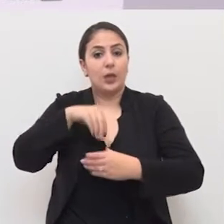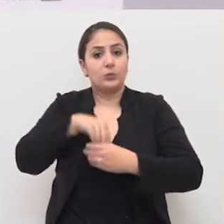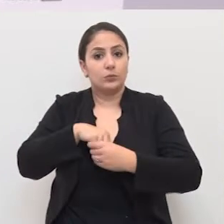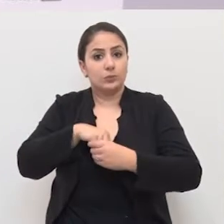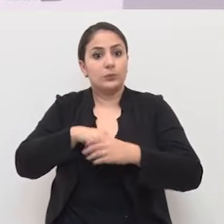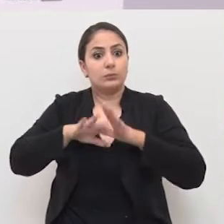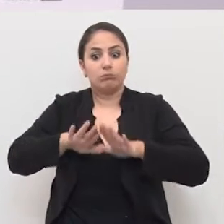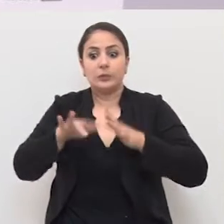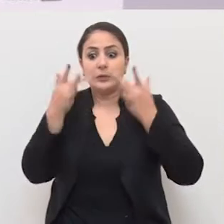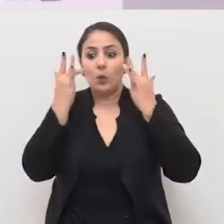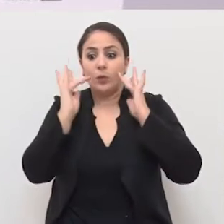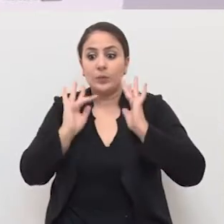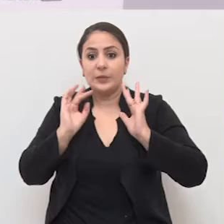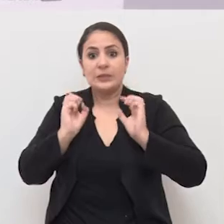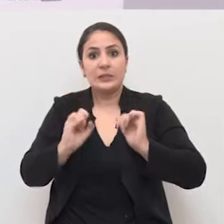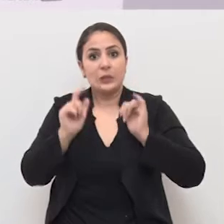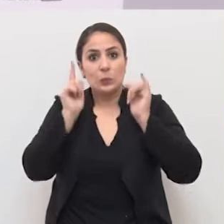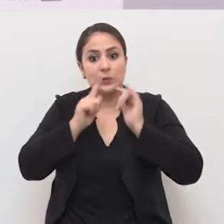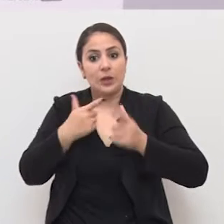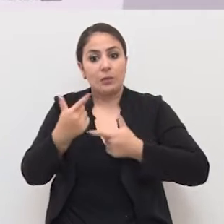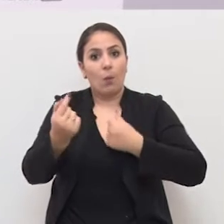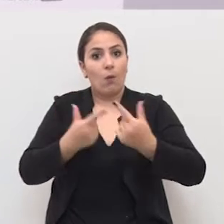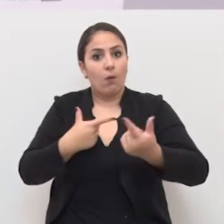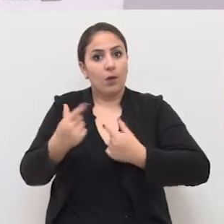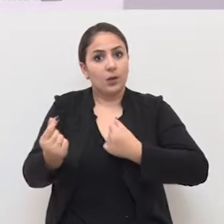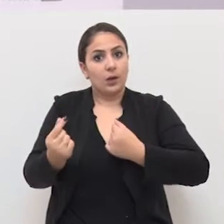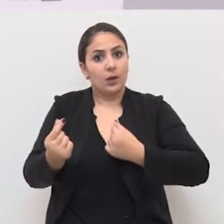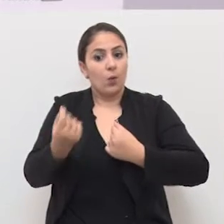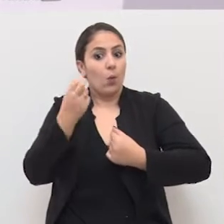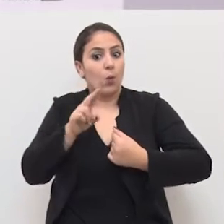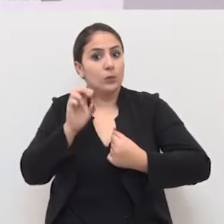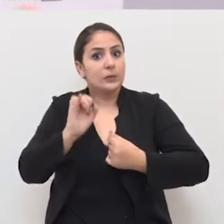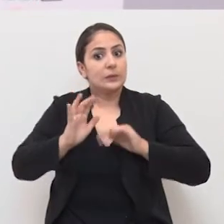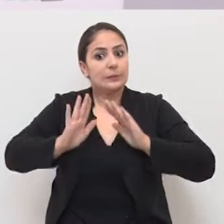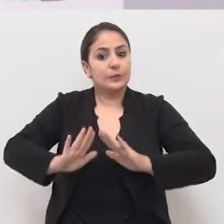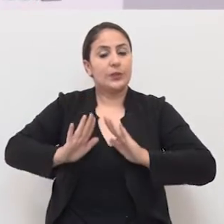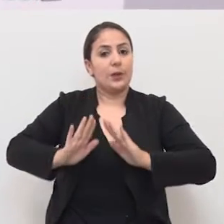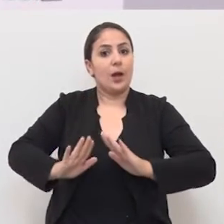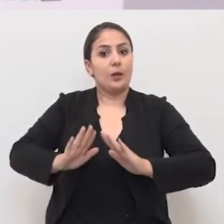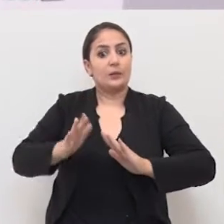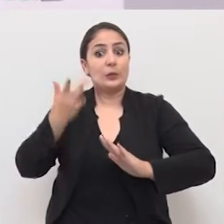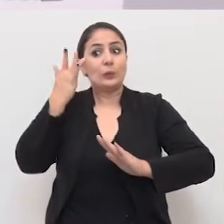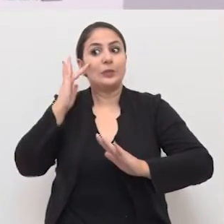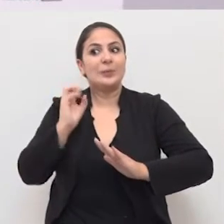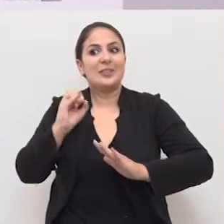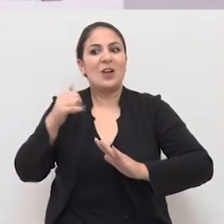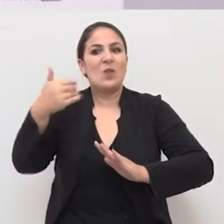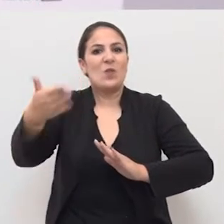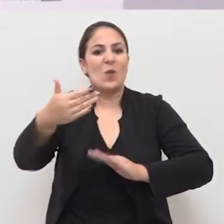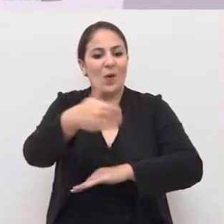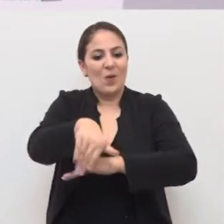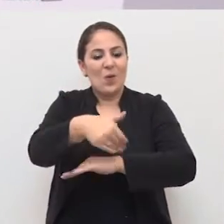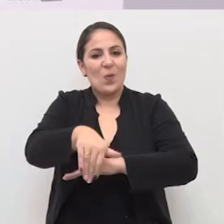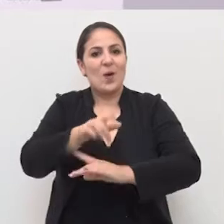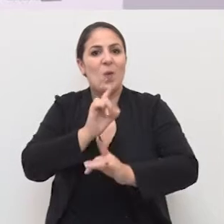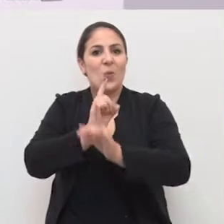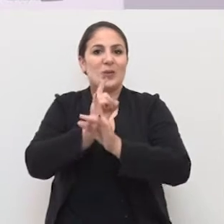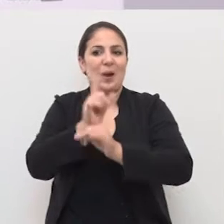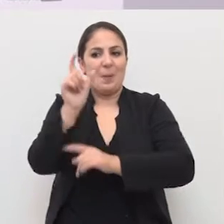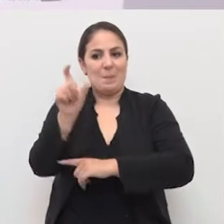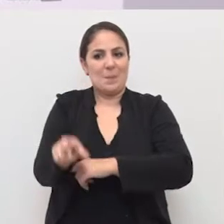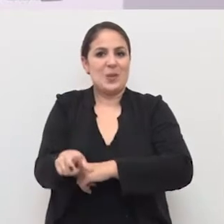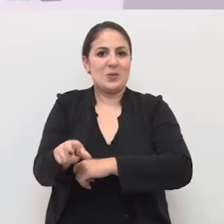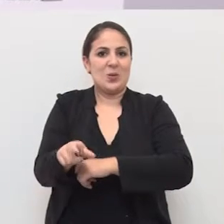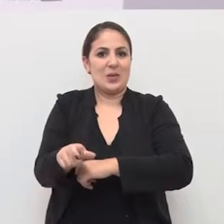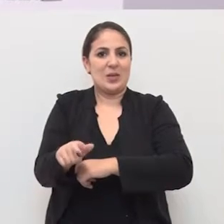estabelecimento sem saber se poderia sair do estabelecimento ou se deveria permanecer, porque ela não sabia se lá na rua ela não ia